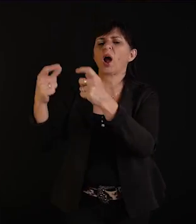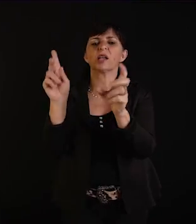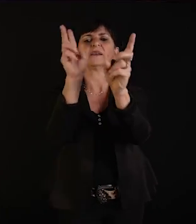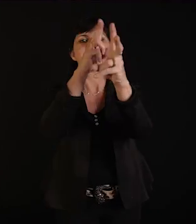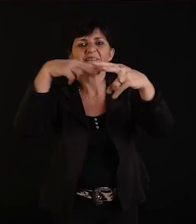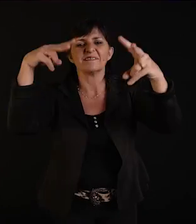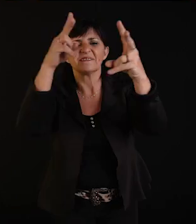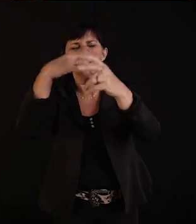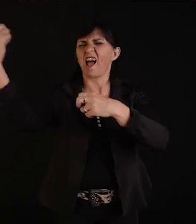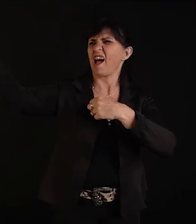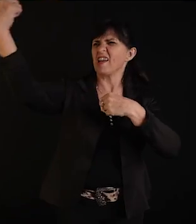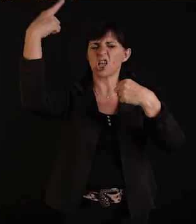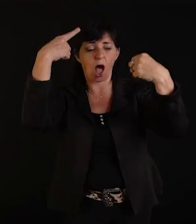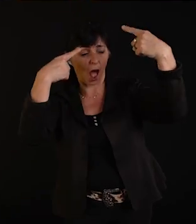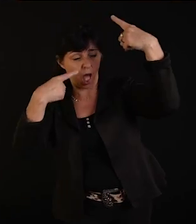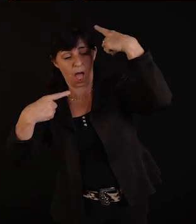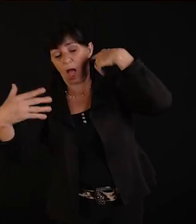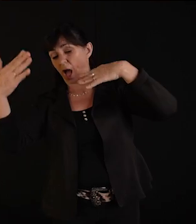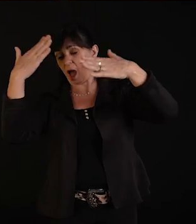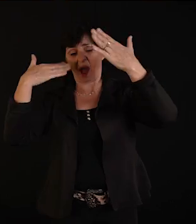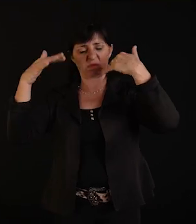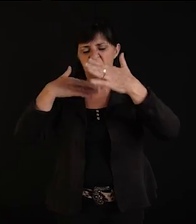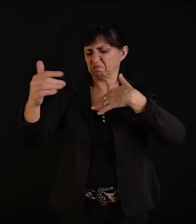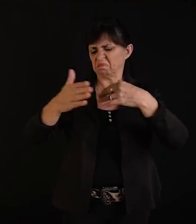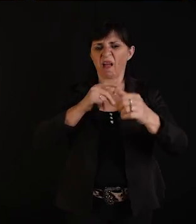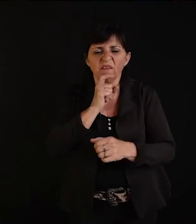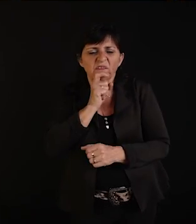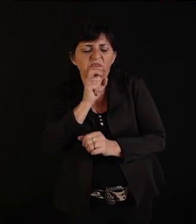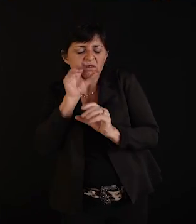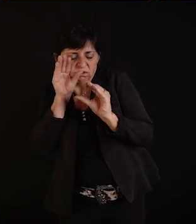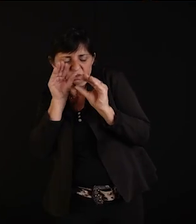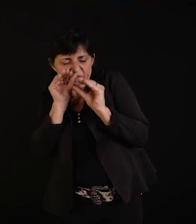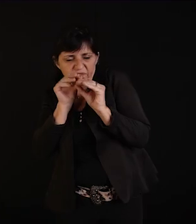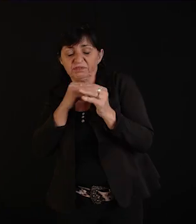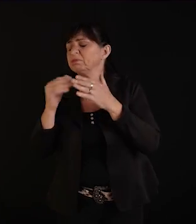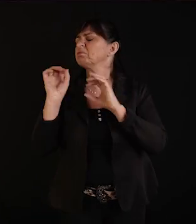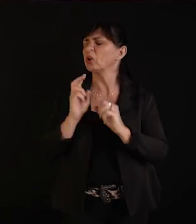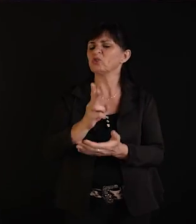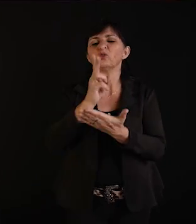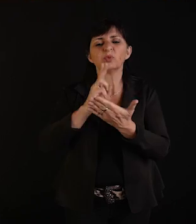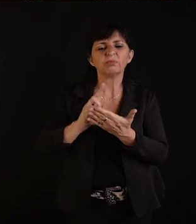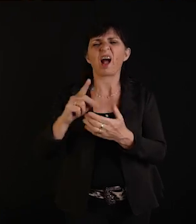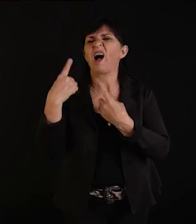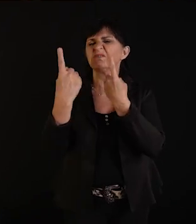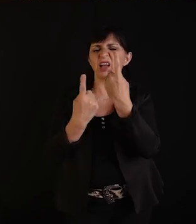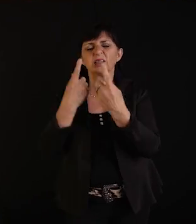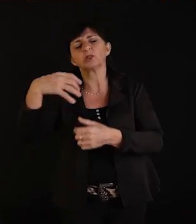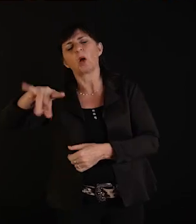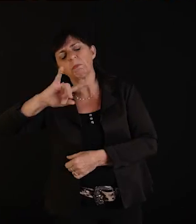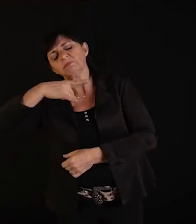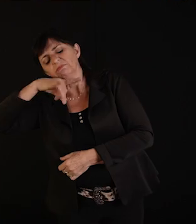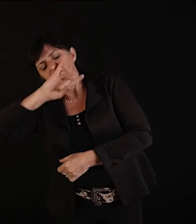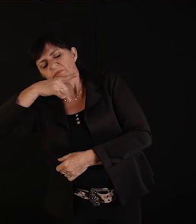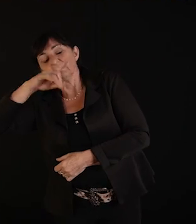O sol quente não me abate e a geada me distrai. Lá por vezes eu tomo os tragos em